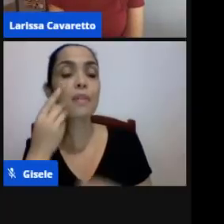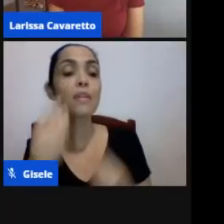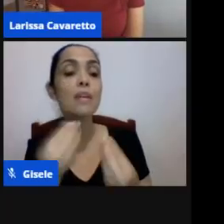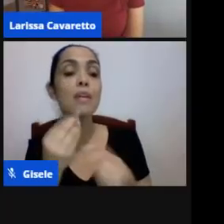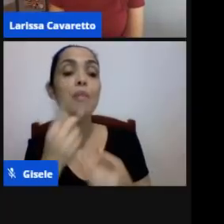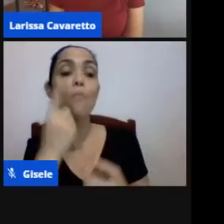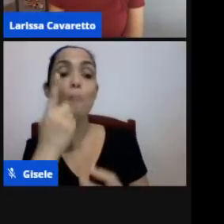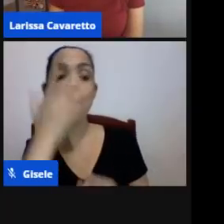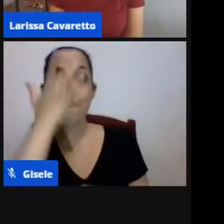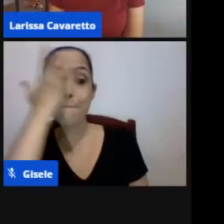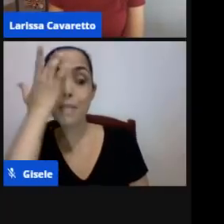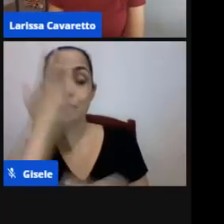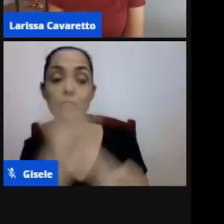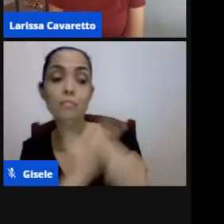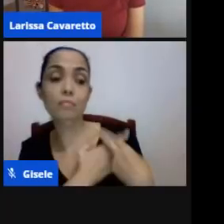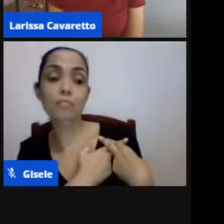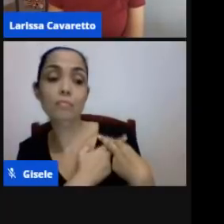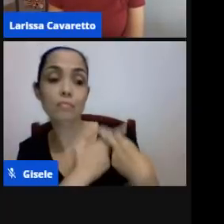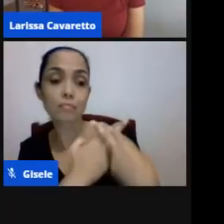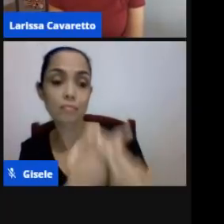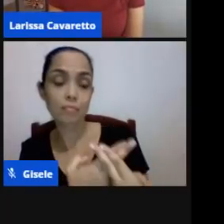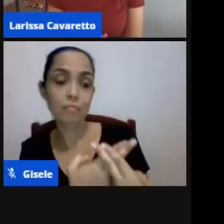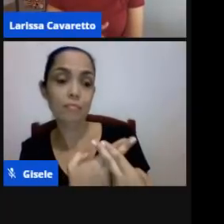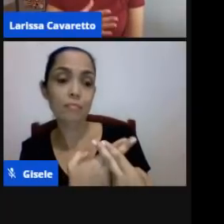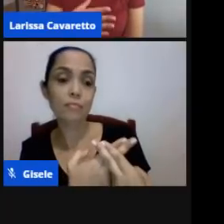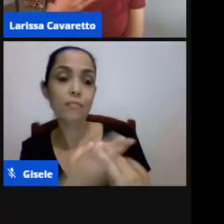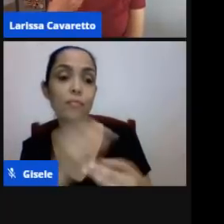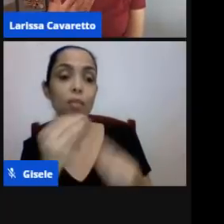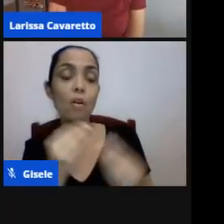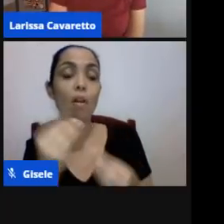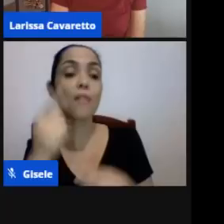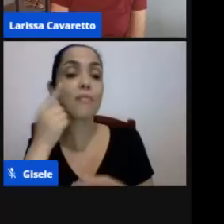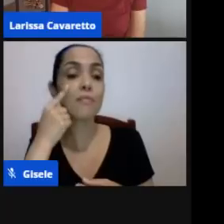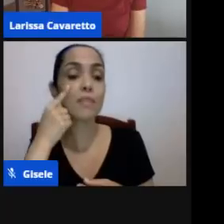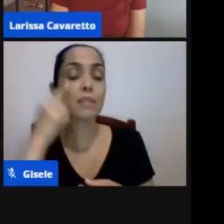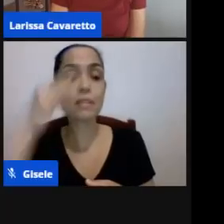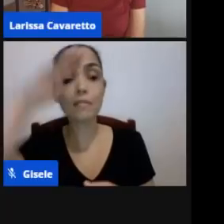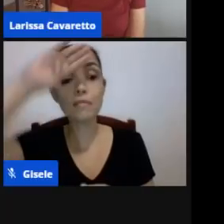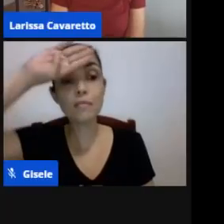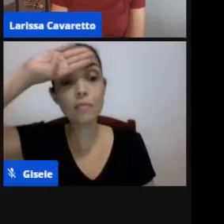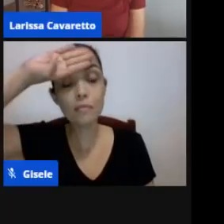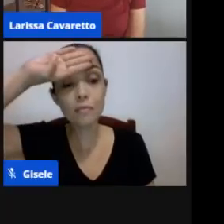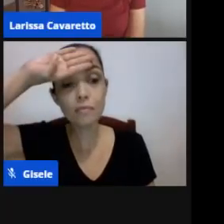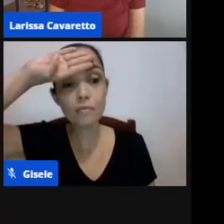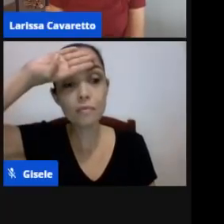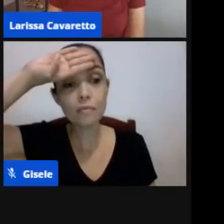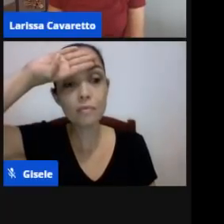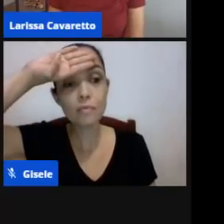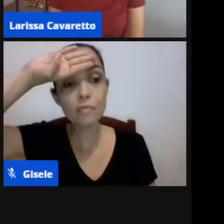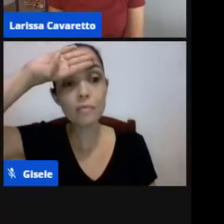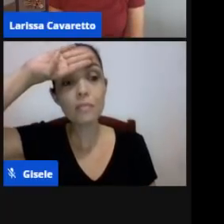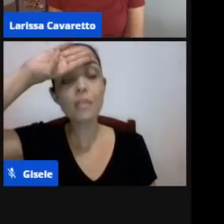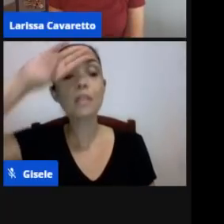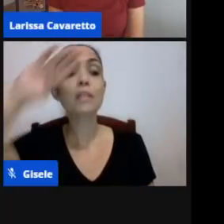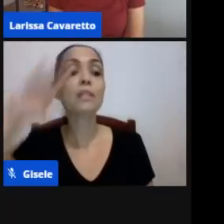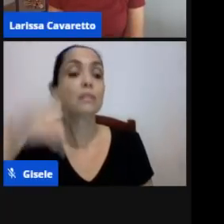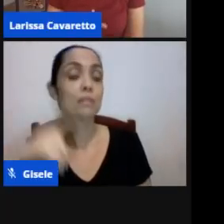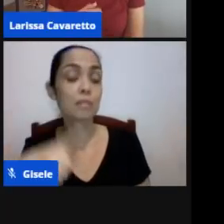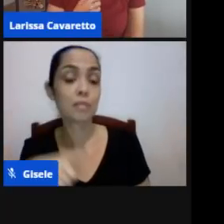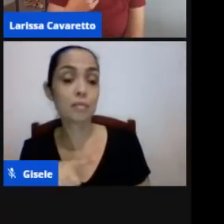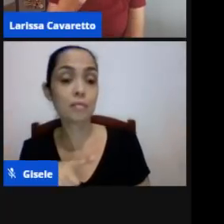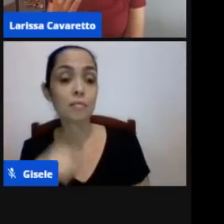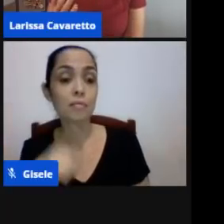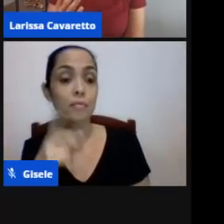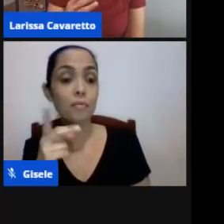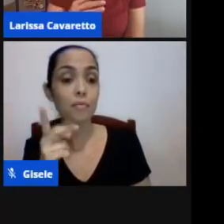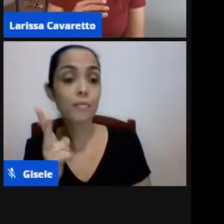responsável por fazer essa triagem. A aferição de temperatura, que é uma das medidas a serem tomadas na triagem, ela deve ser